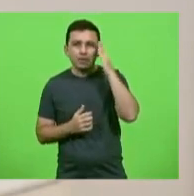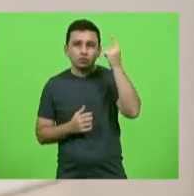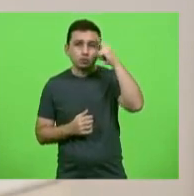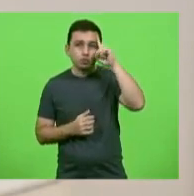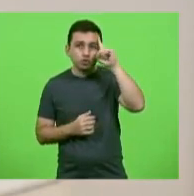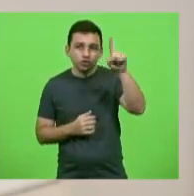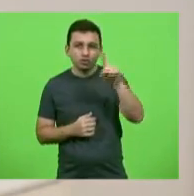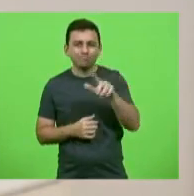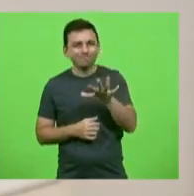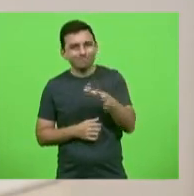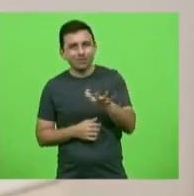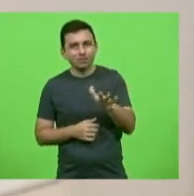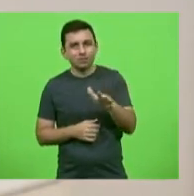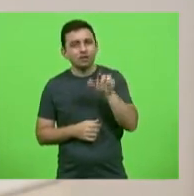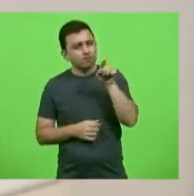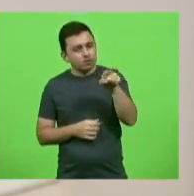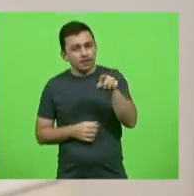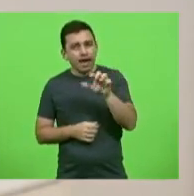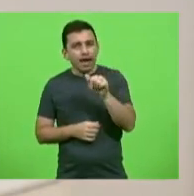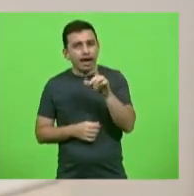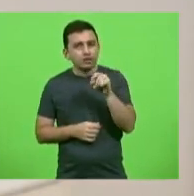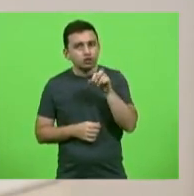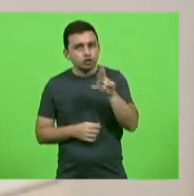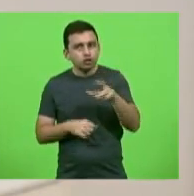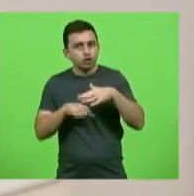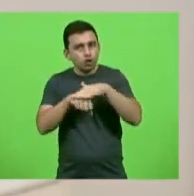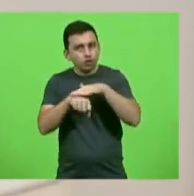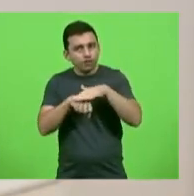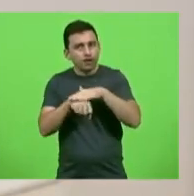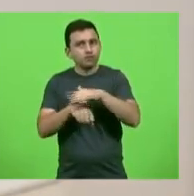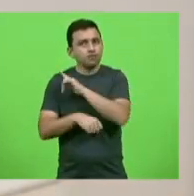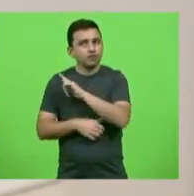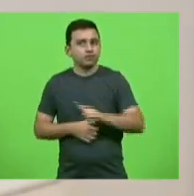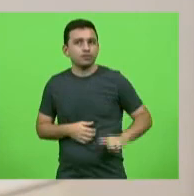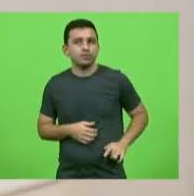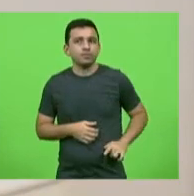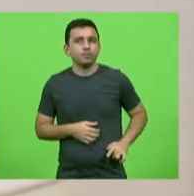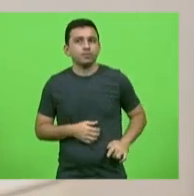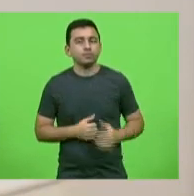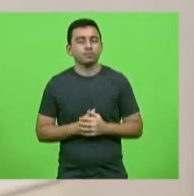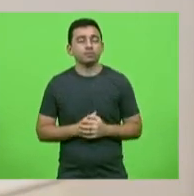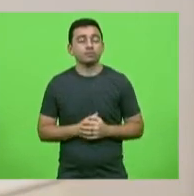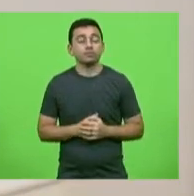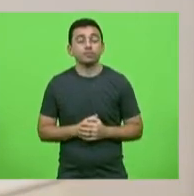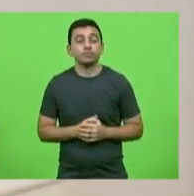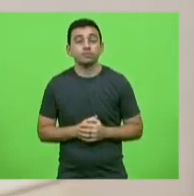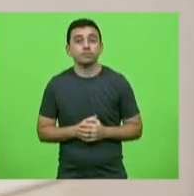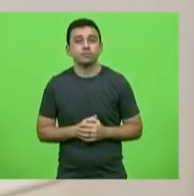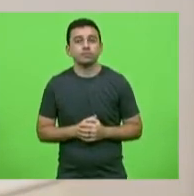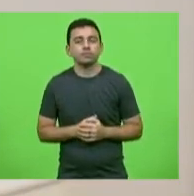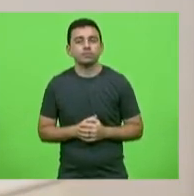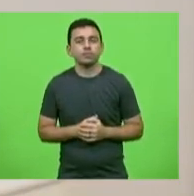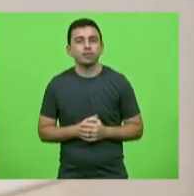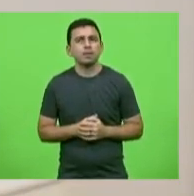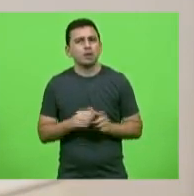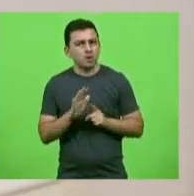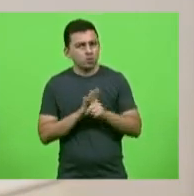o doutor Adircelli tinha conversado com o governador. Pergunta aqui o doutor Comim,